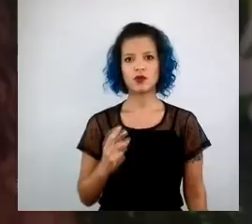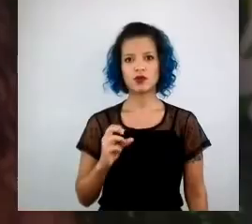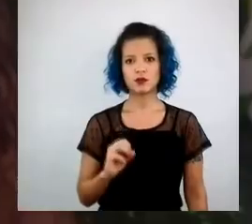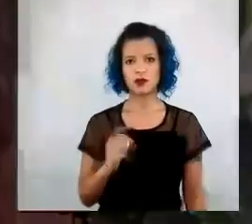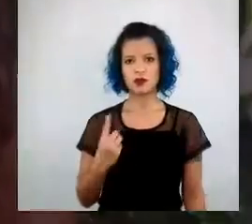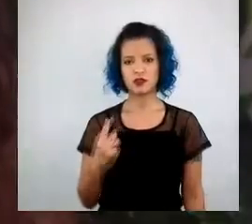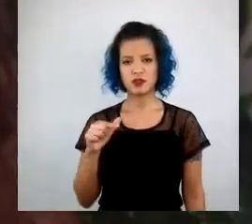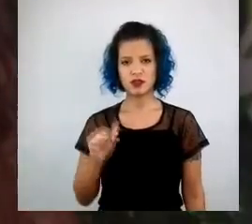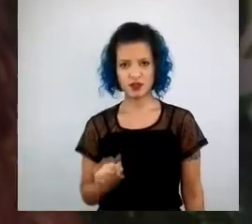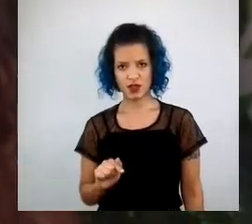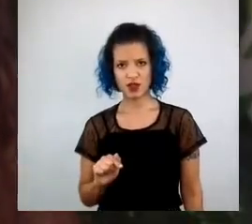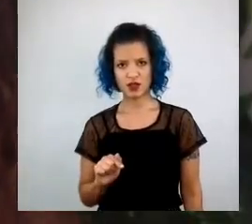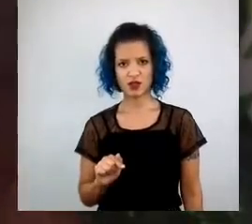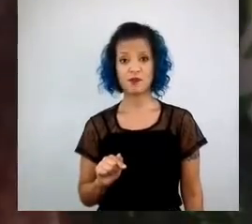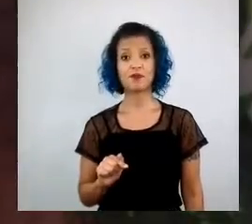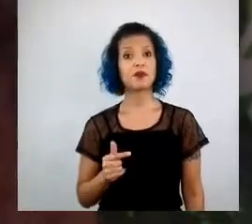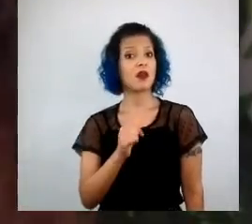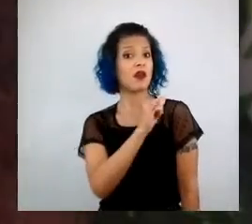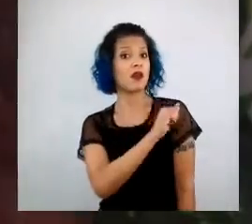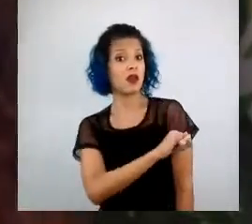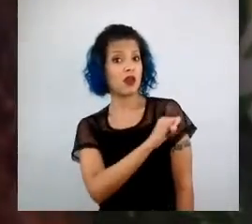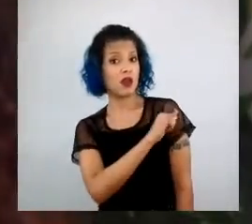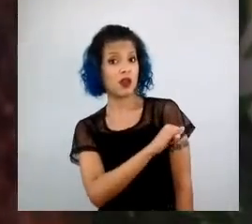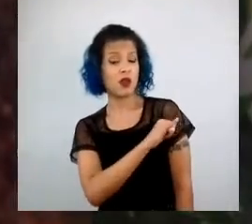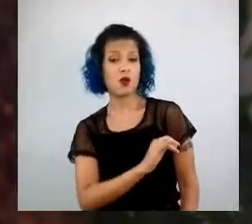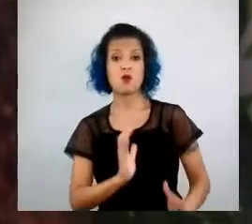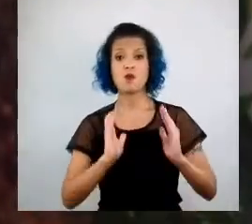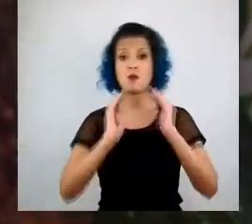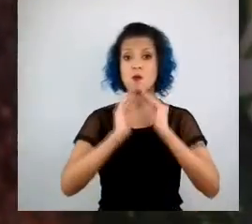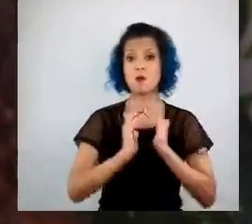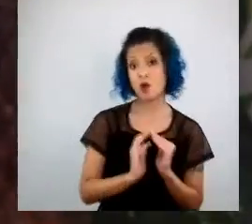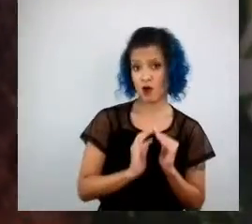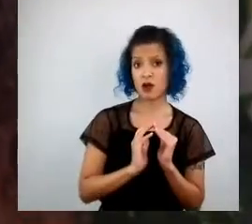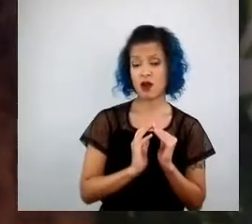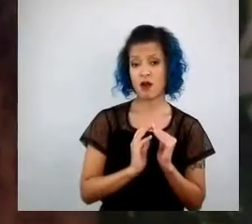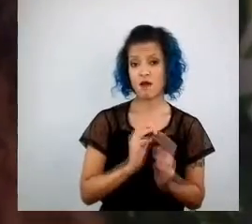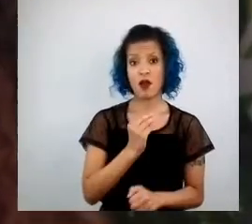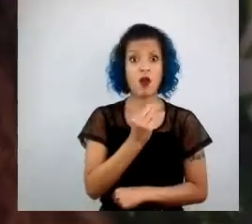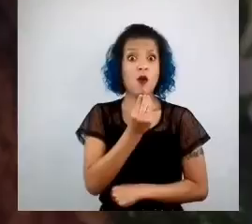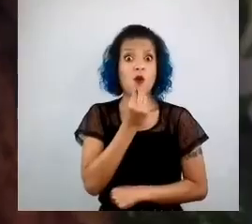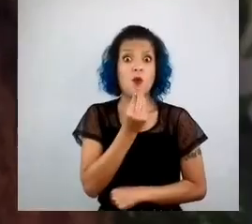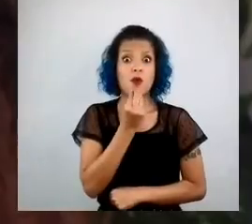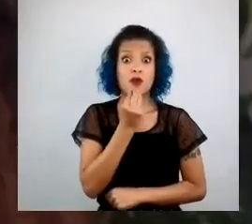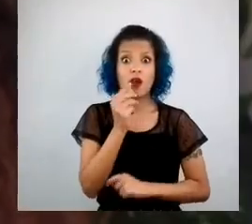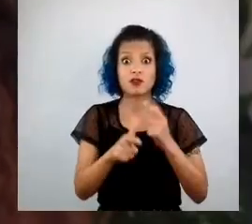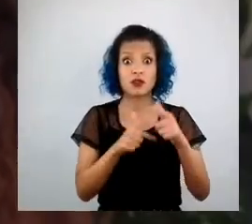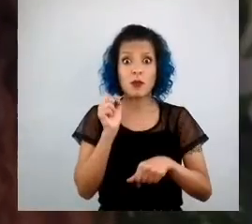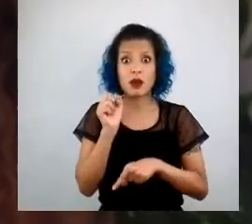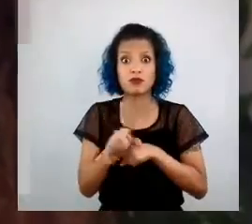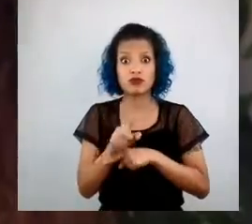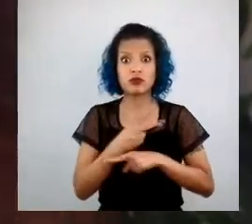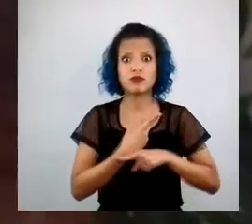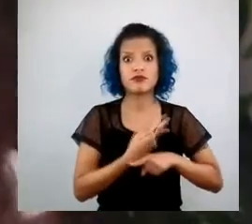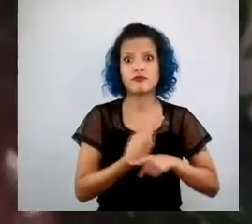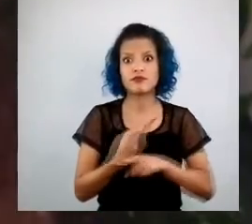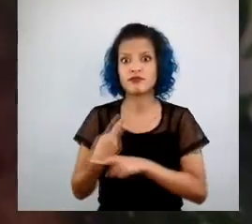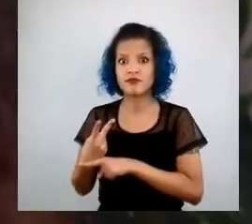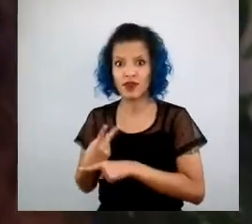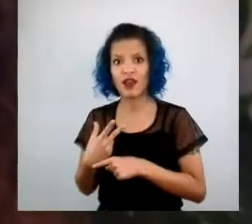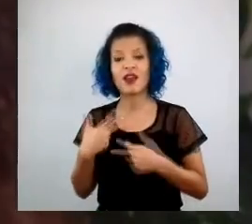morando no Rio, estava buscando oportunidade de trabalho como atriz, sem